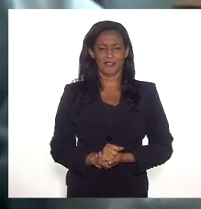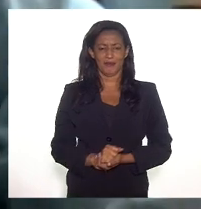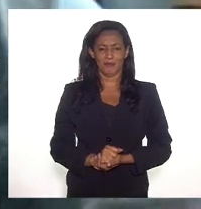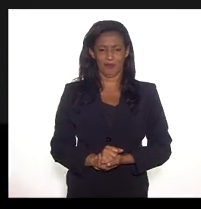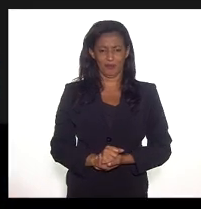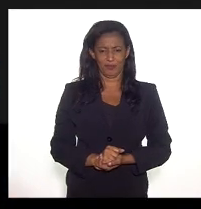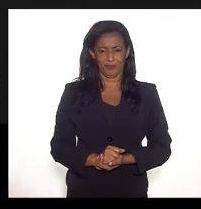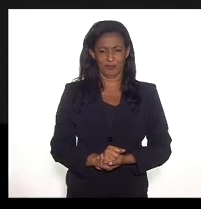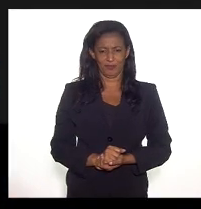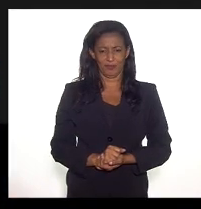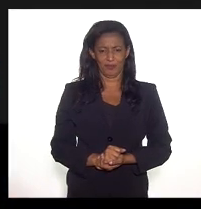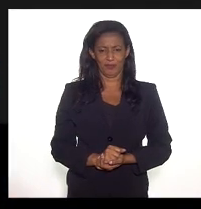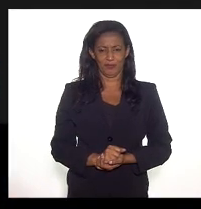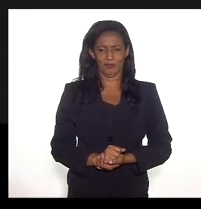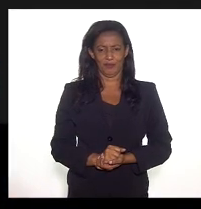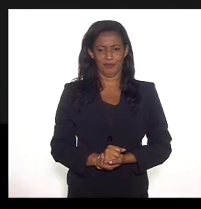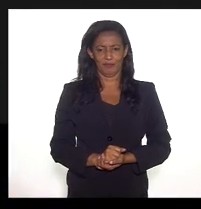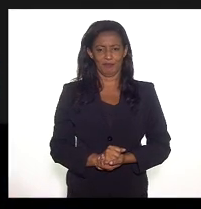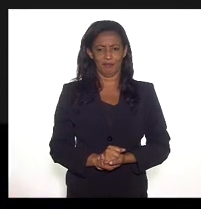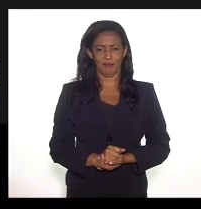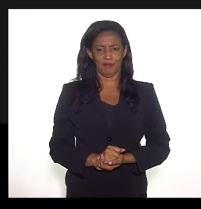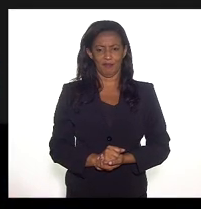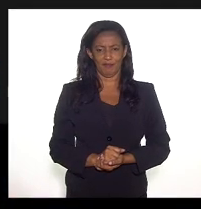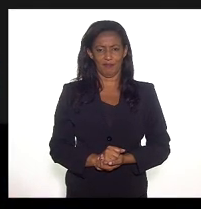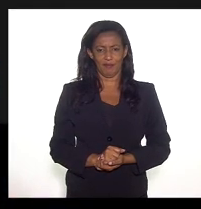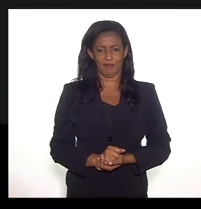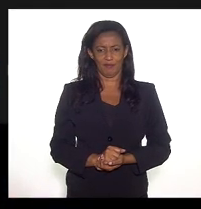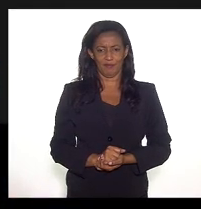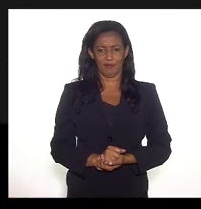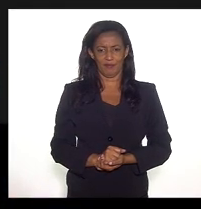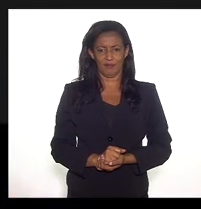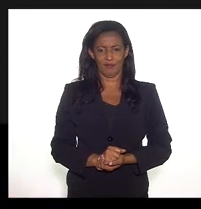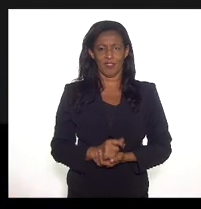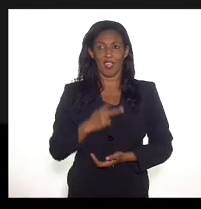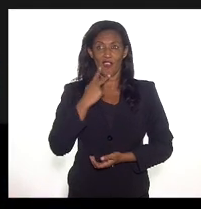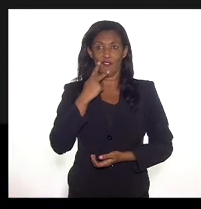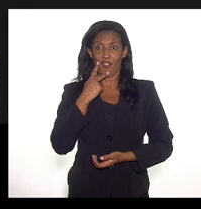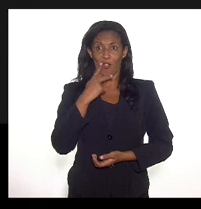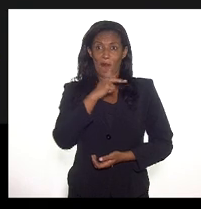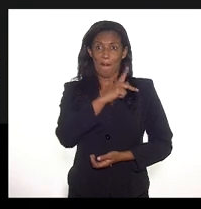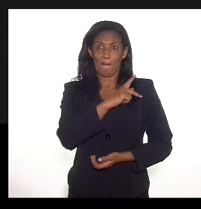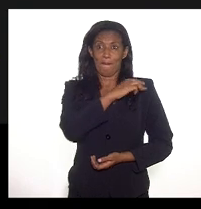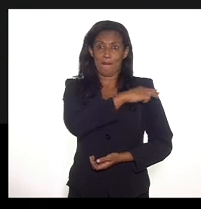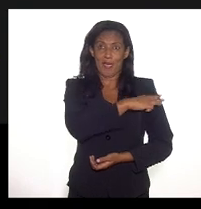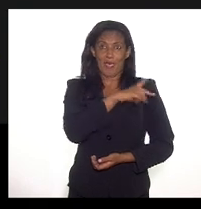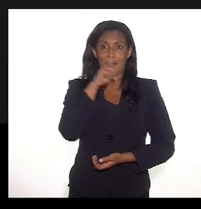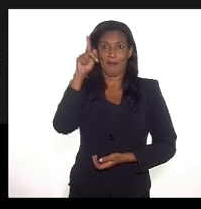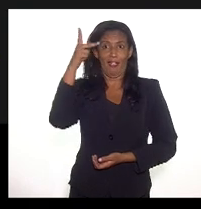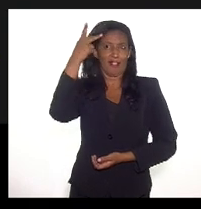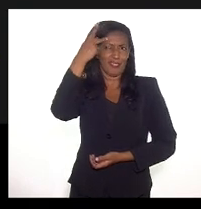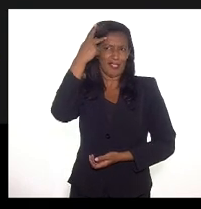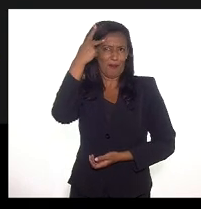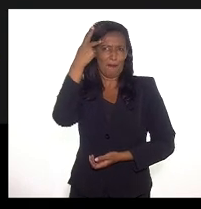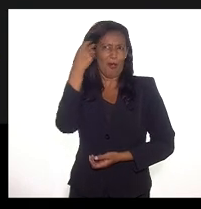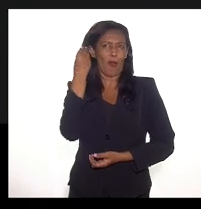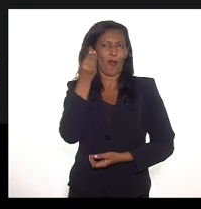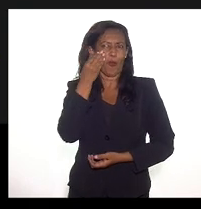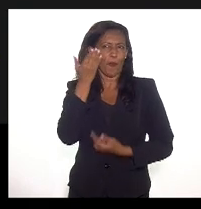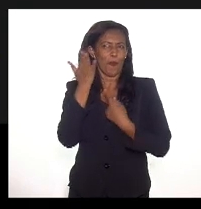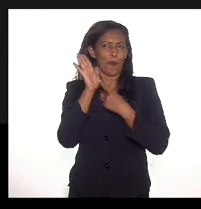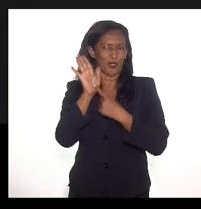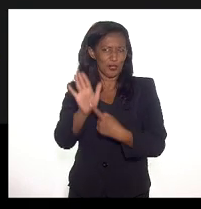fala, mas eu mandei para ele deputado de São Paulo, da PM de São Paulo, que ele gostou, mostrando como as câmeras lá